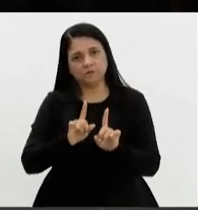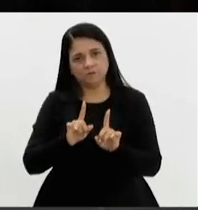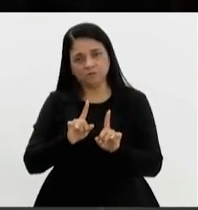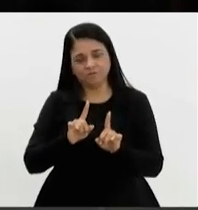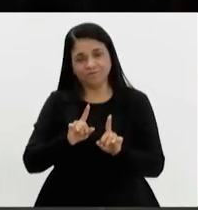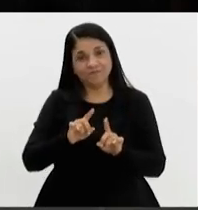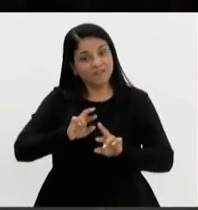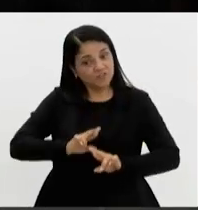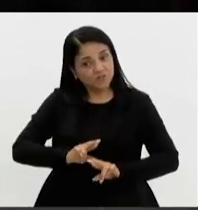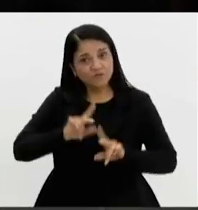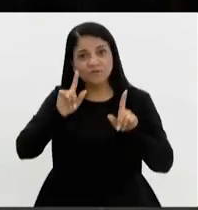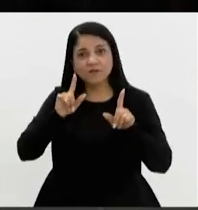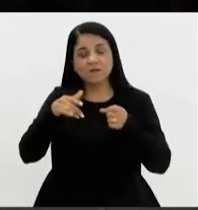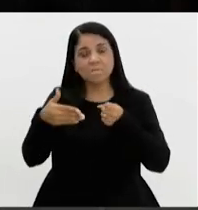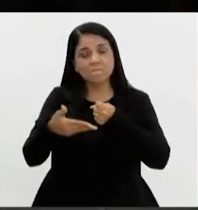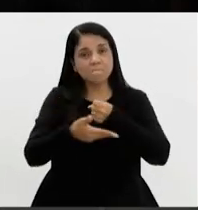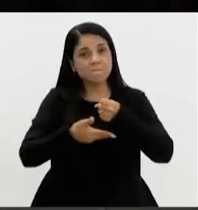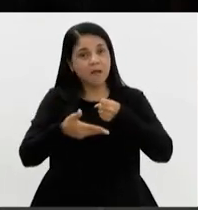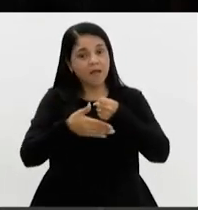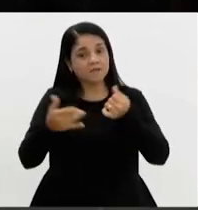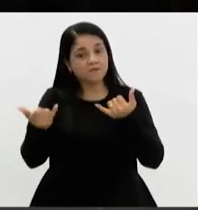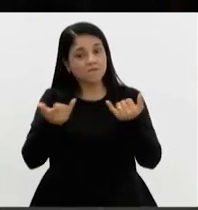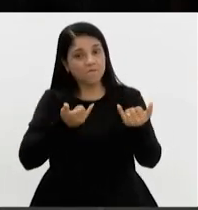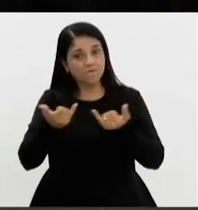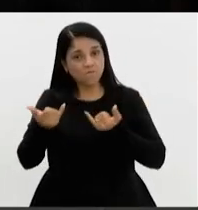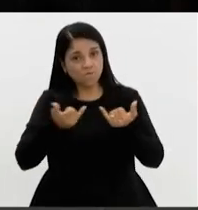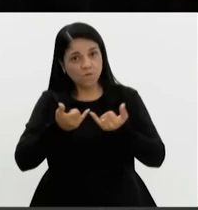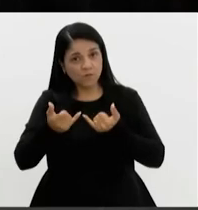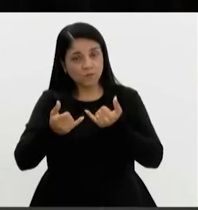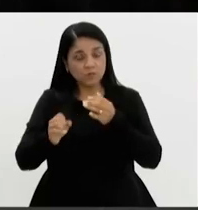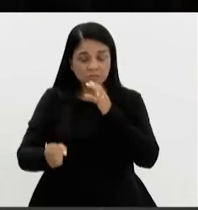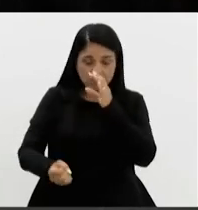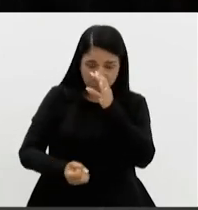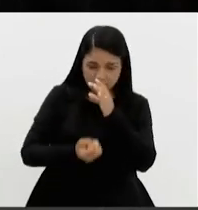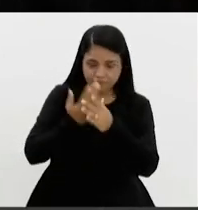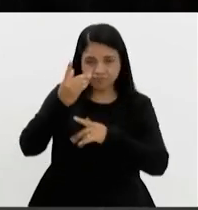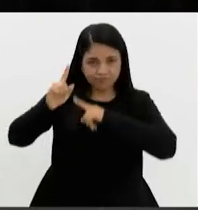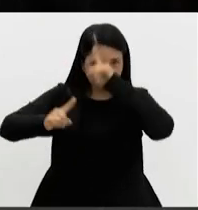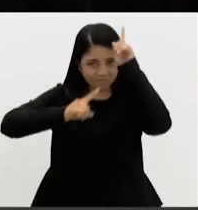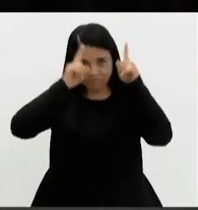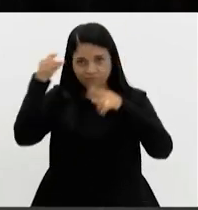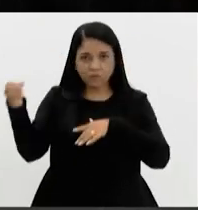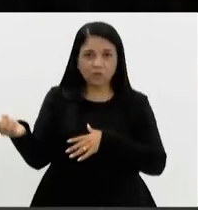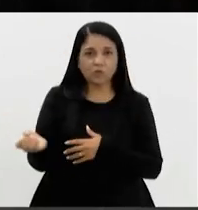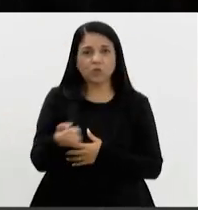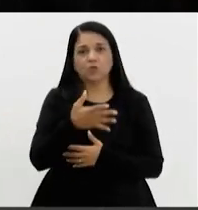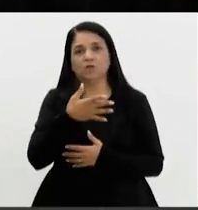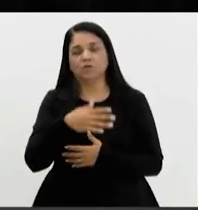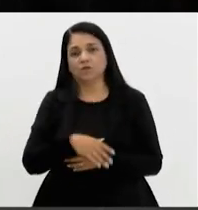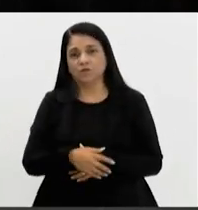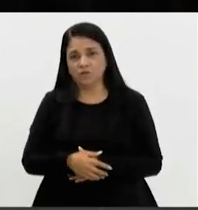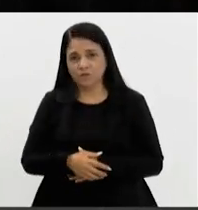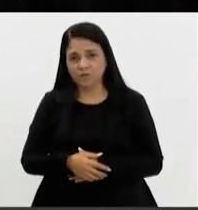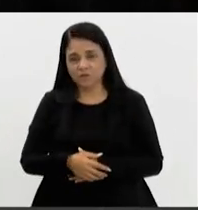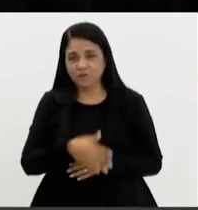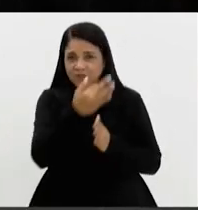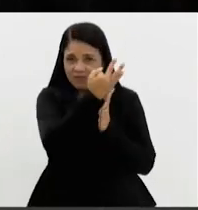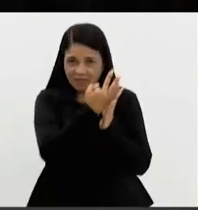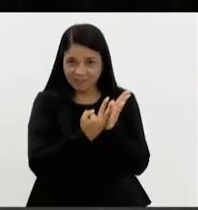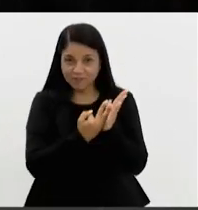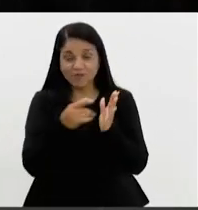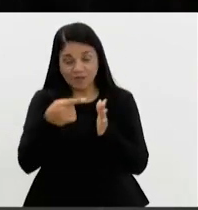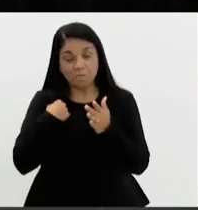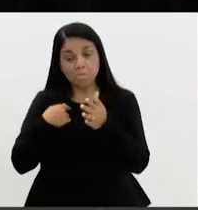ele com base nas informações que ele tem ele cria coisas novas e eh ele foi inclusive